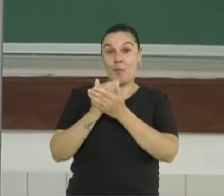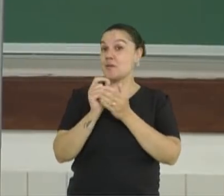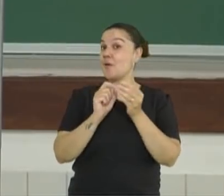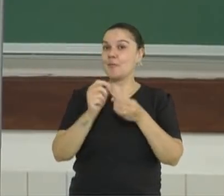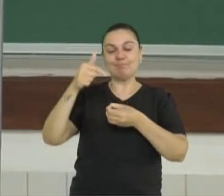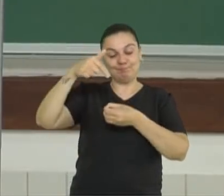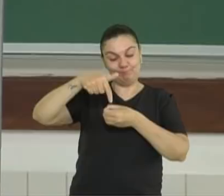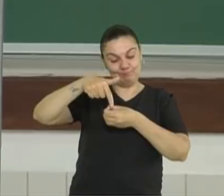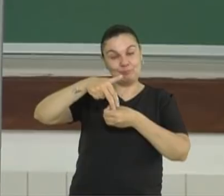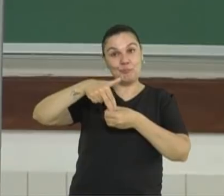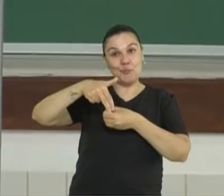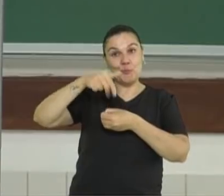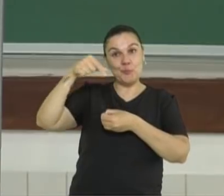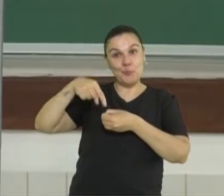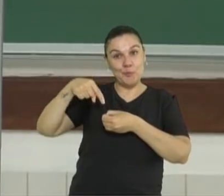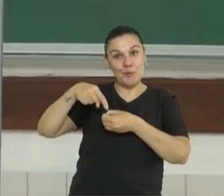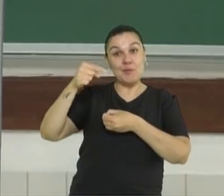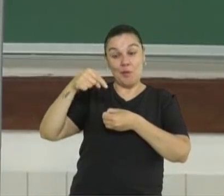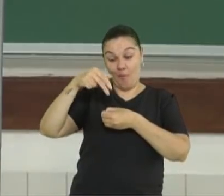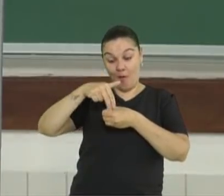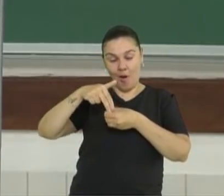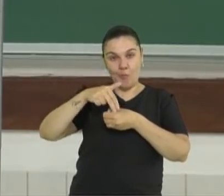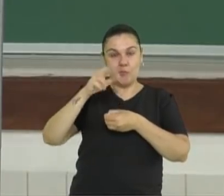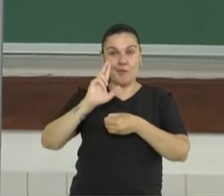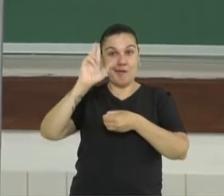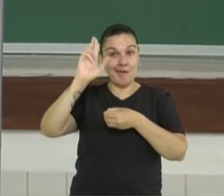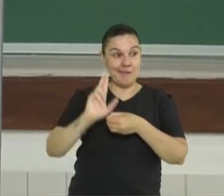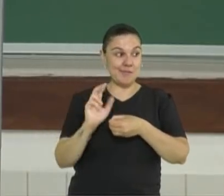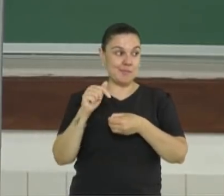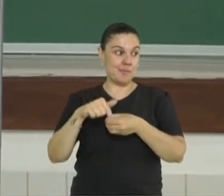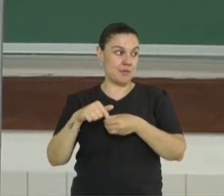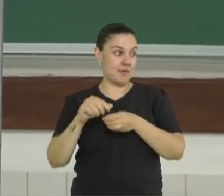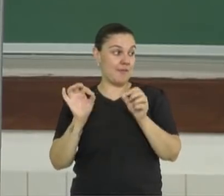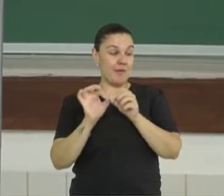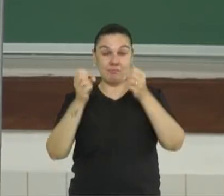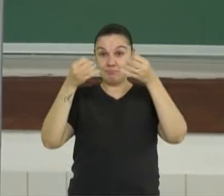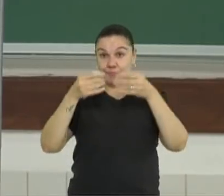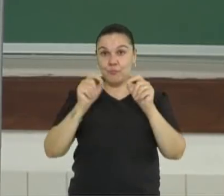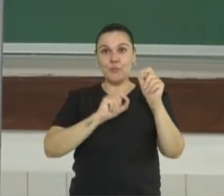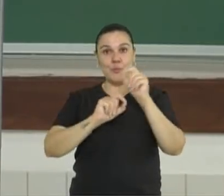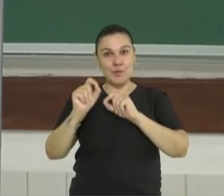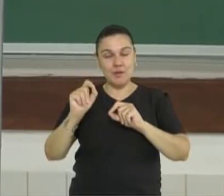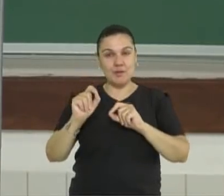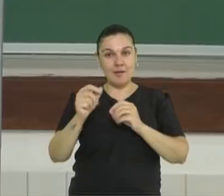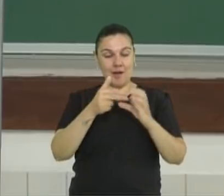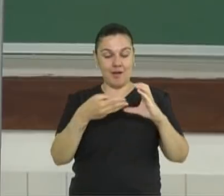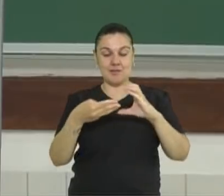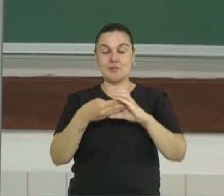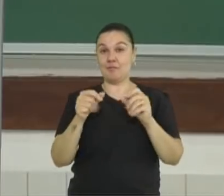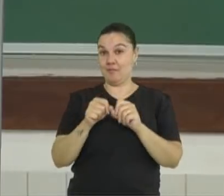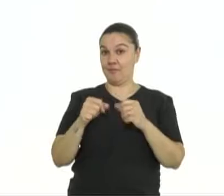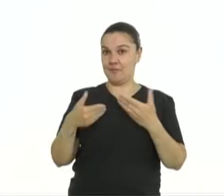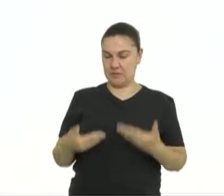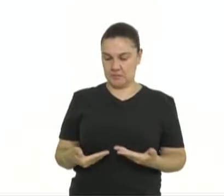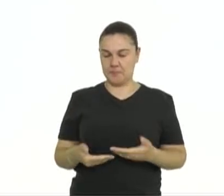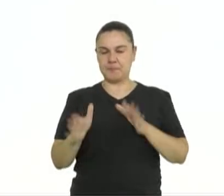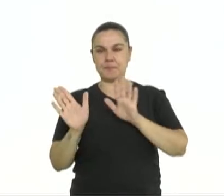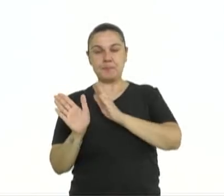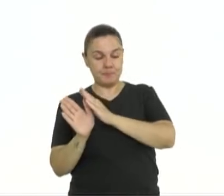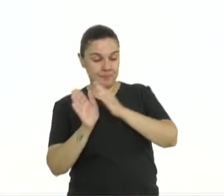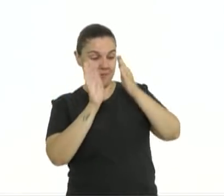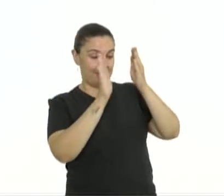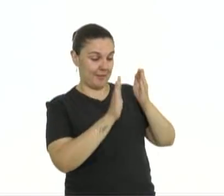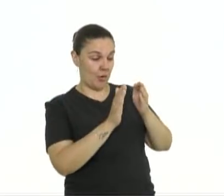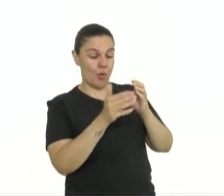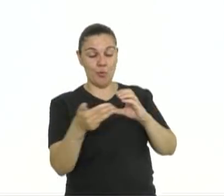graças ao núcleo. Então, o interior do núcleo vai ter as estruturas que vão dizer o que a célula vai fazer. Fora isso,